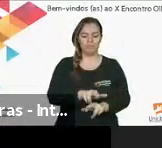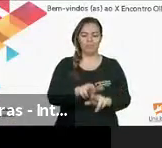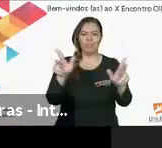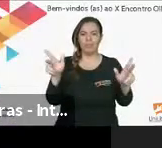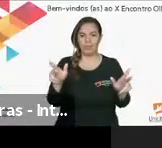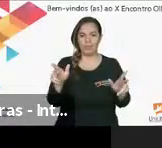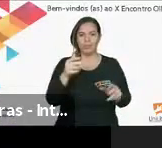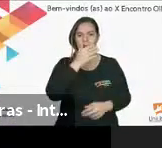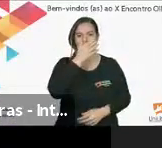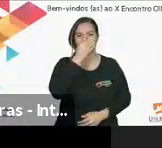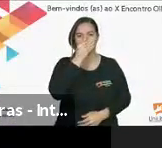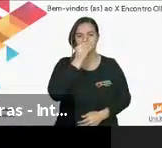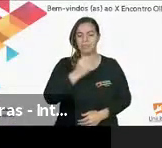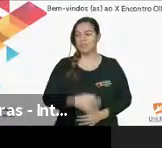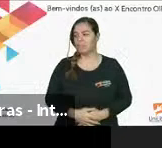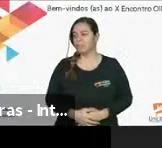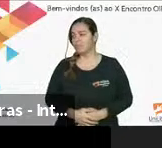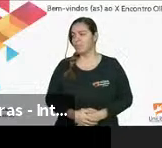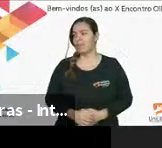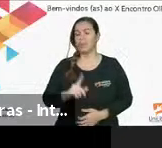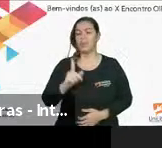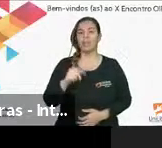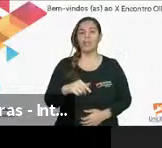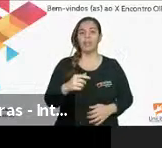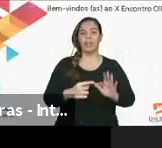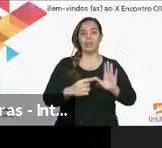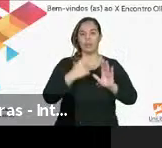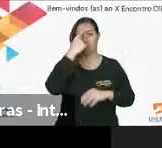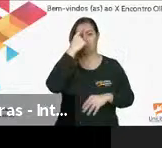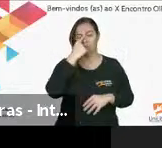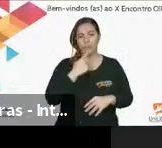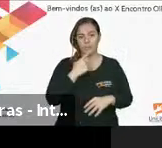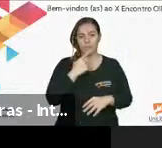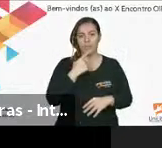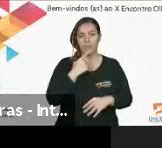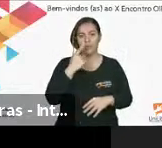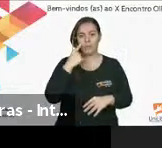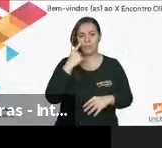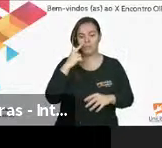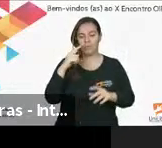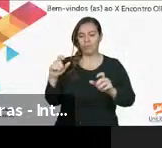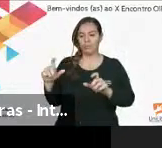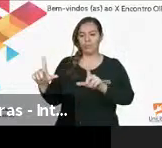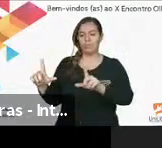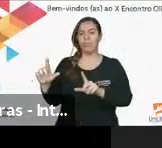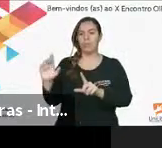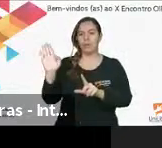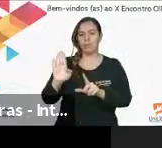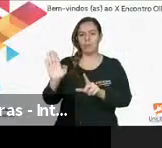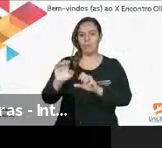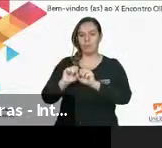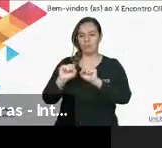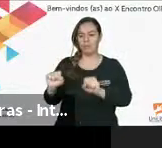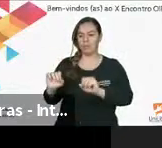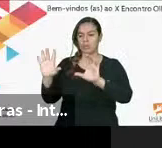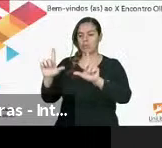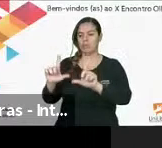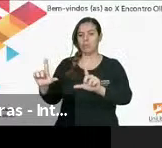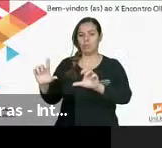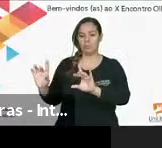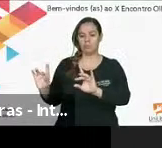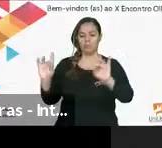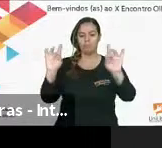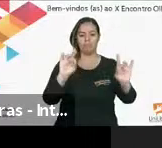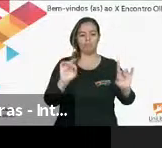esse é um desenho, um gráfico que eu retirei de uma bióloga de sistemas chamada Payal Bunnell,